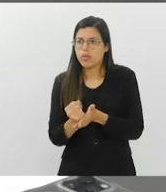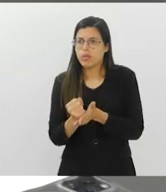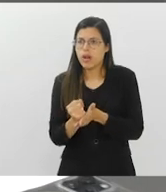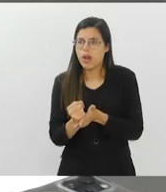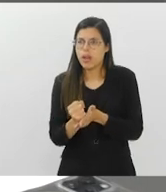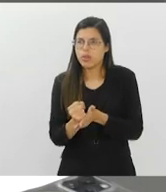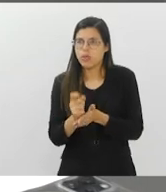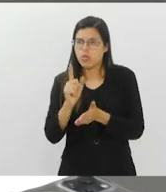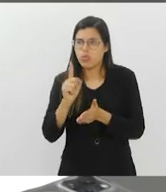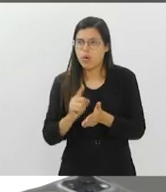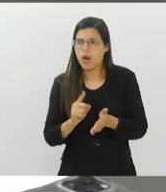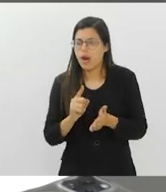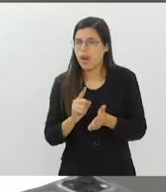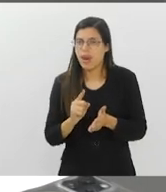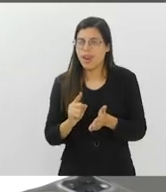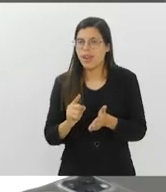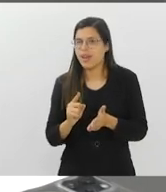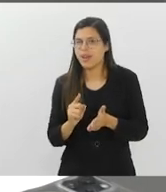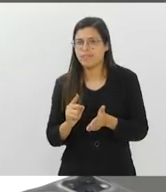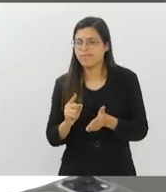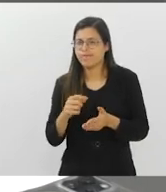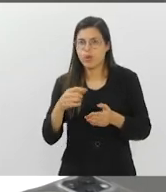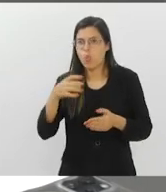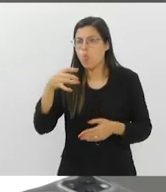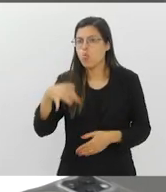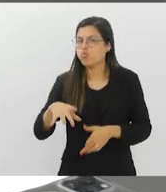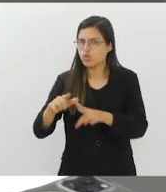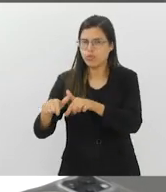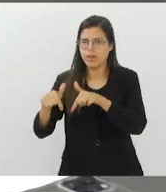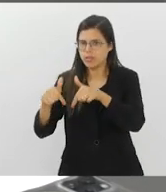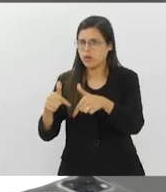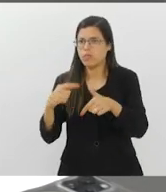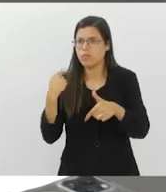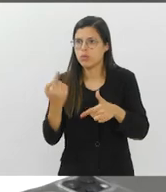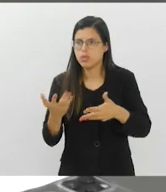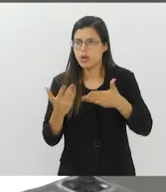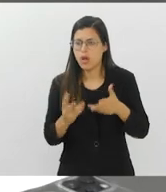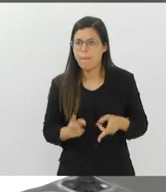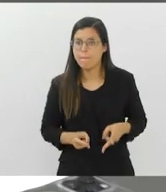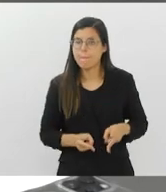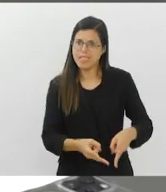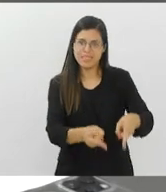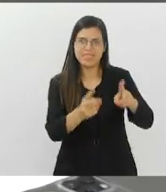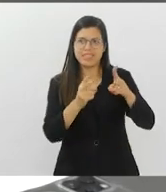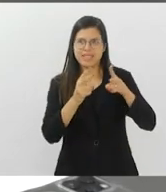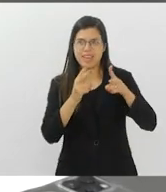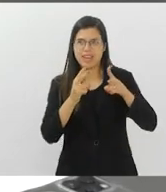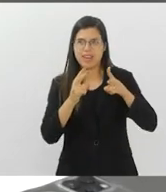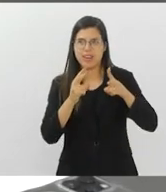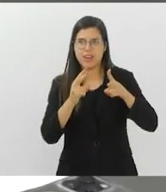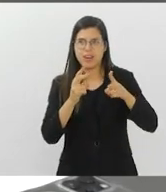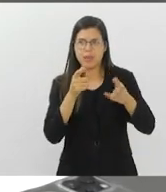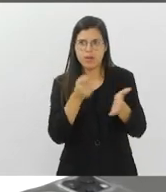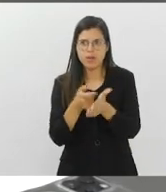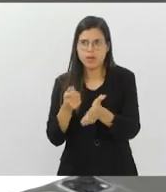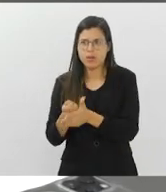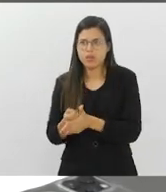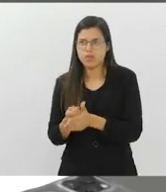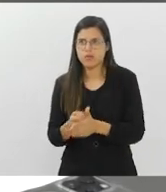é um caso extremo. Nós queremos manter nossos clientes e não excluir.